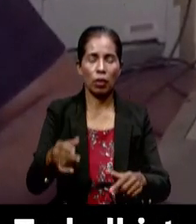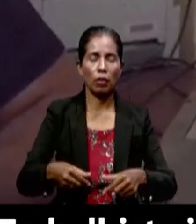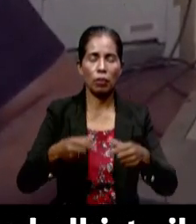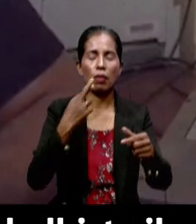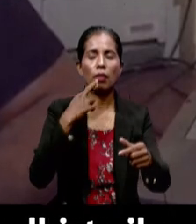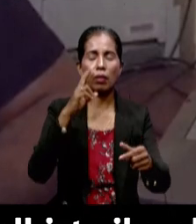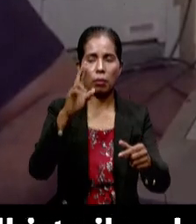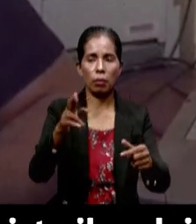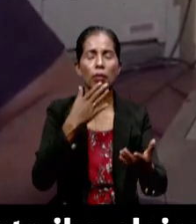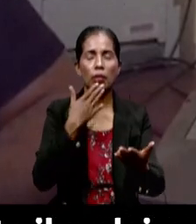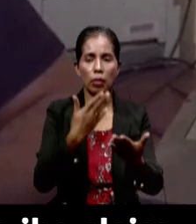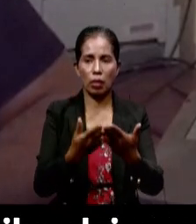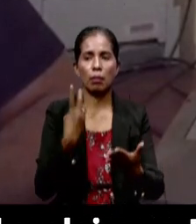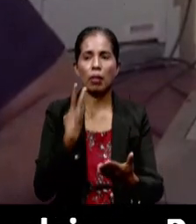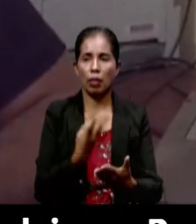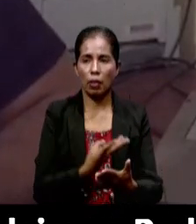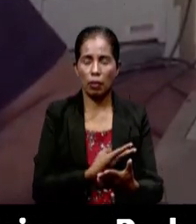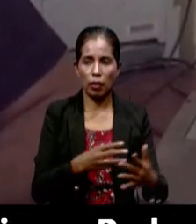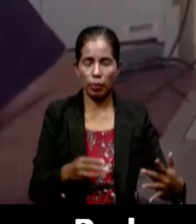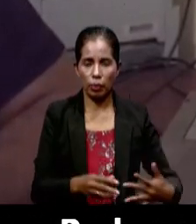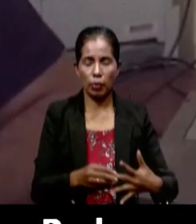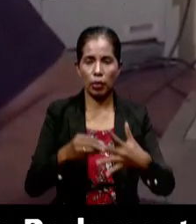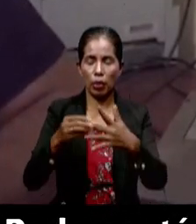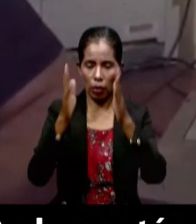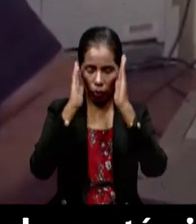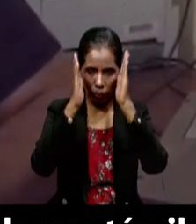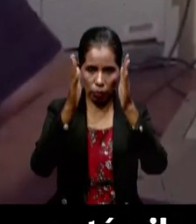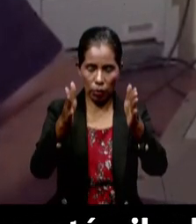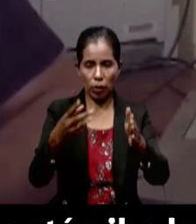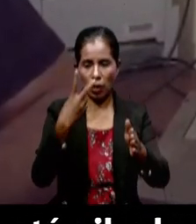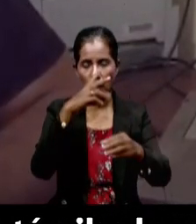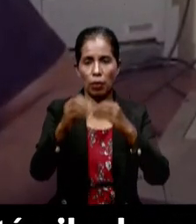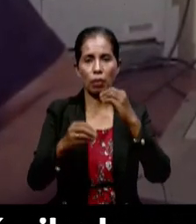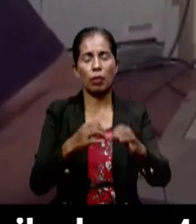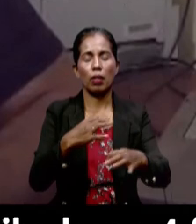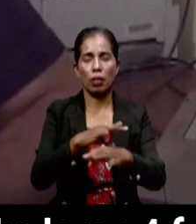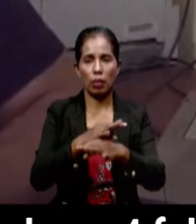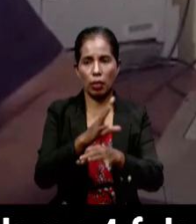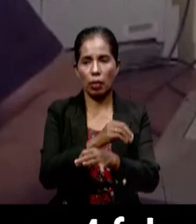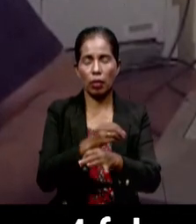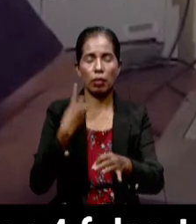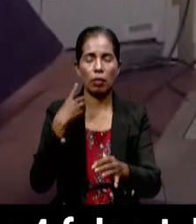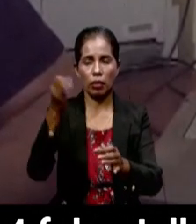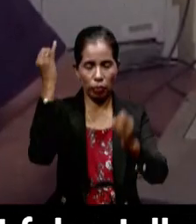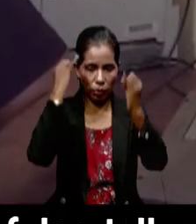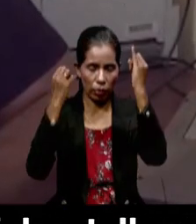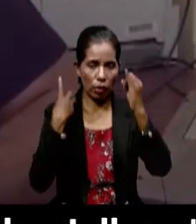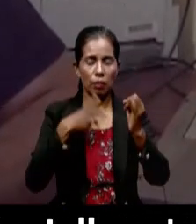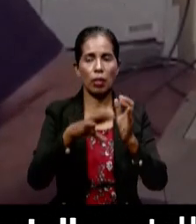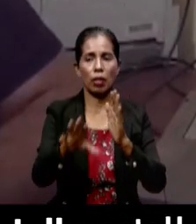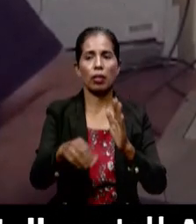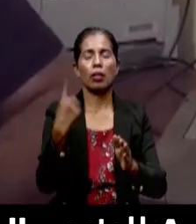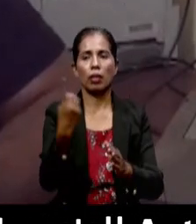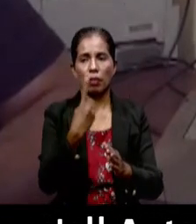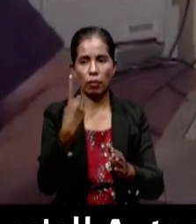resposta na verdade de Miami liliu ato halaiba a reparação. Mas bem, informação não é atretan macana fatin